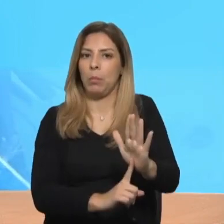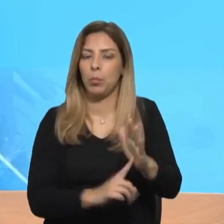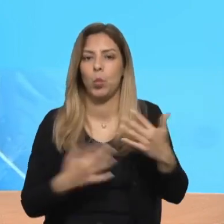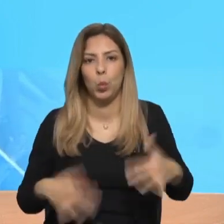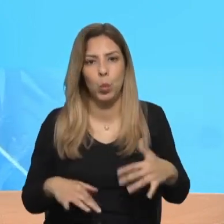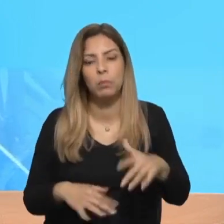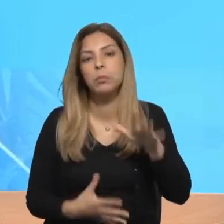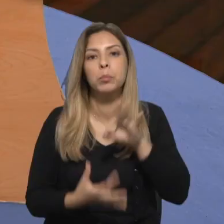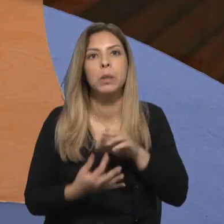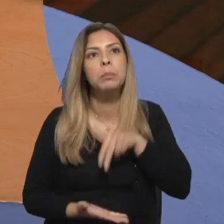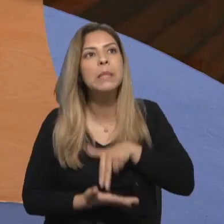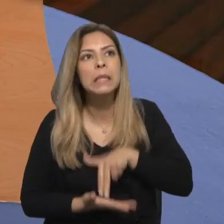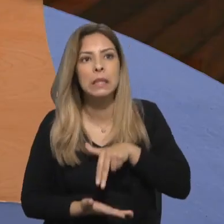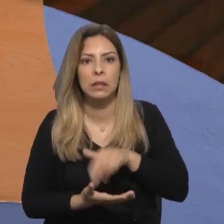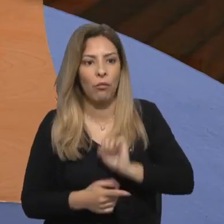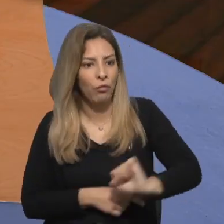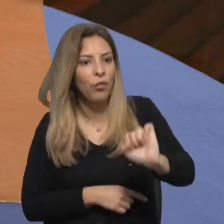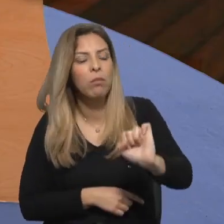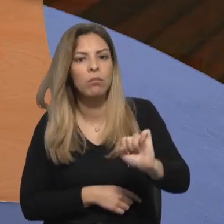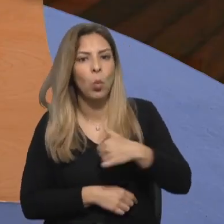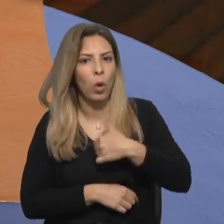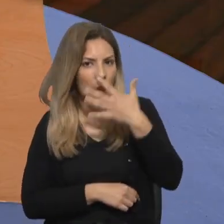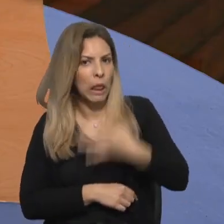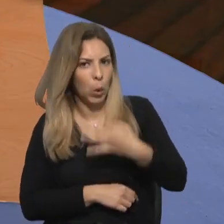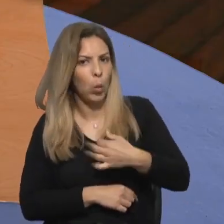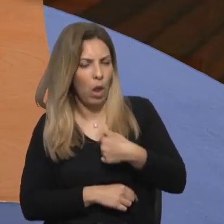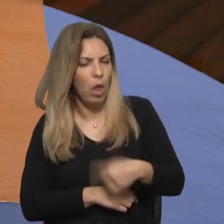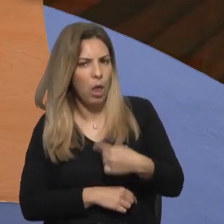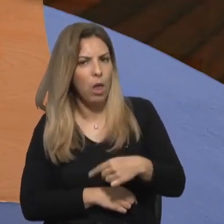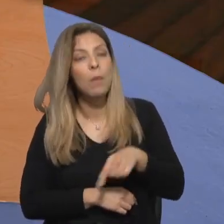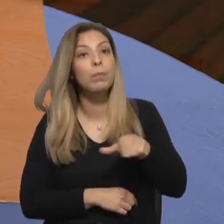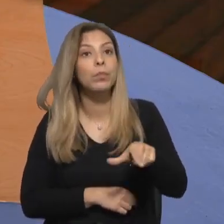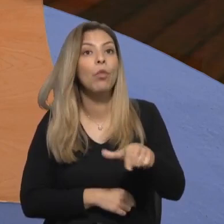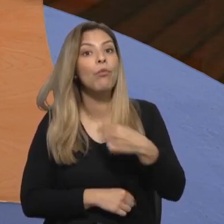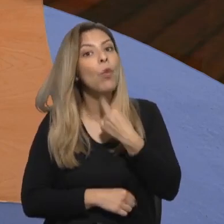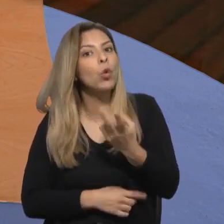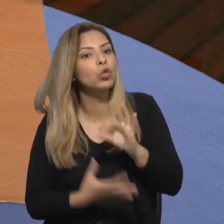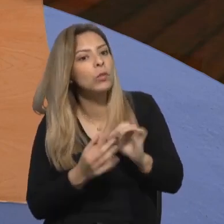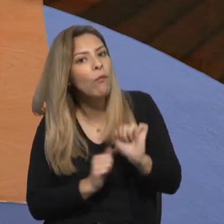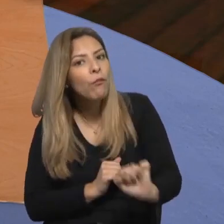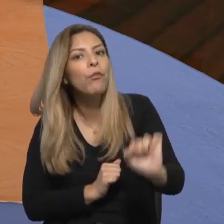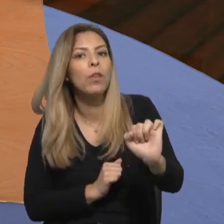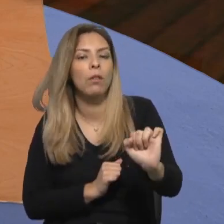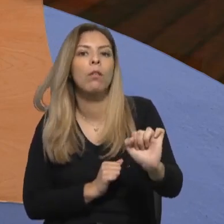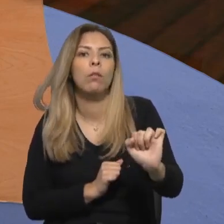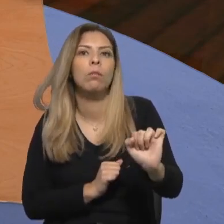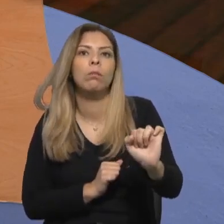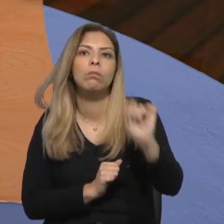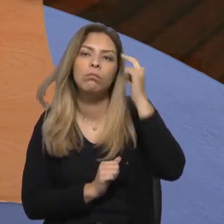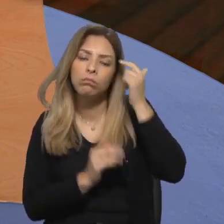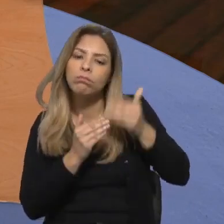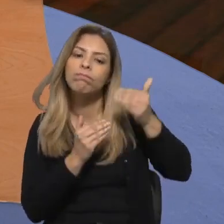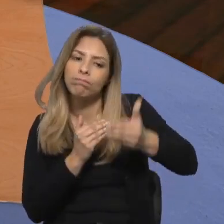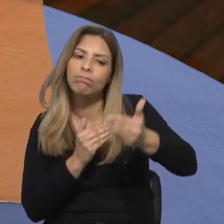presença, e eu acredito e quero acreditar que a sua voz far-se-á ouvir ainda no tempo e